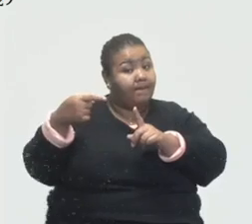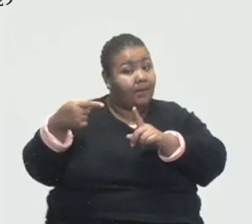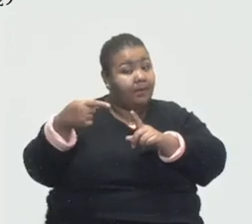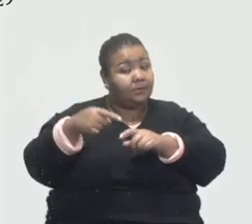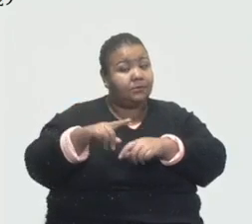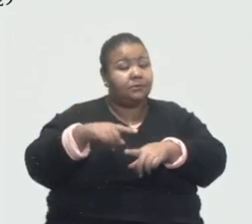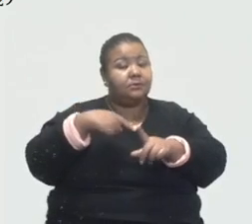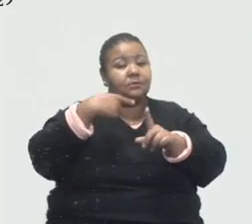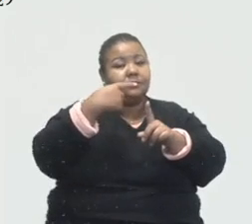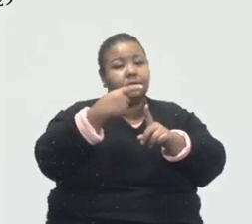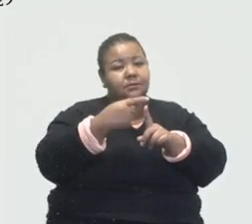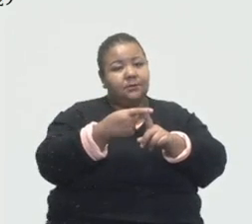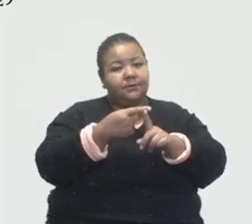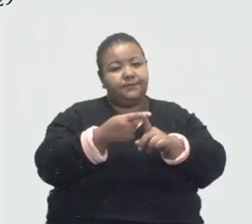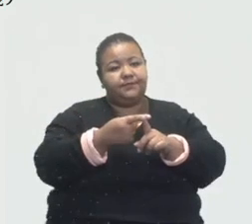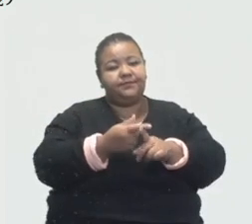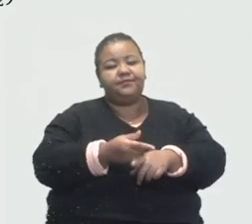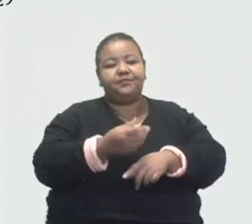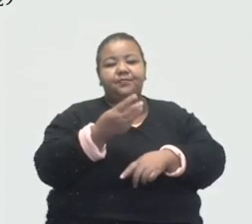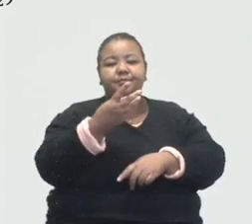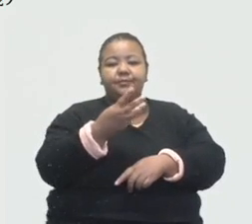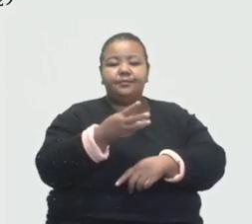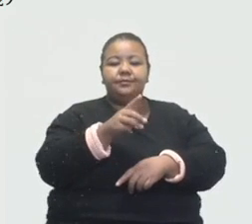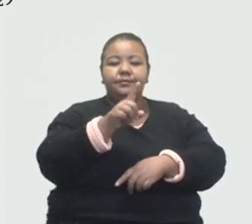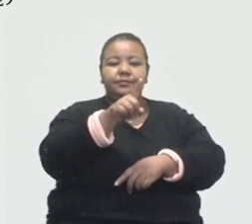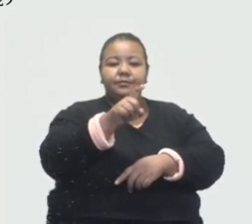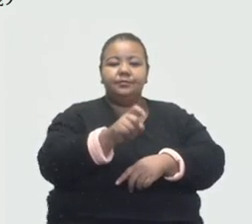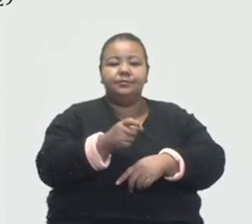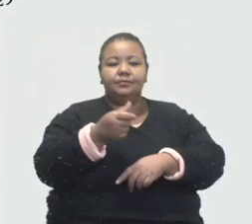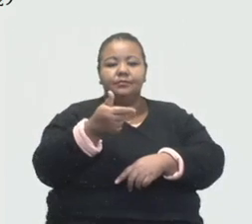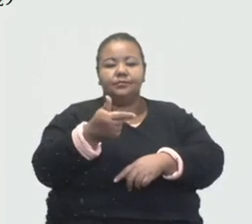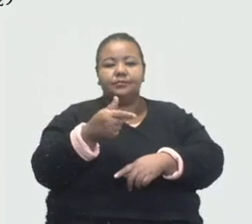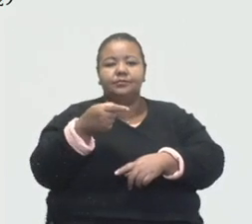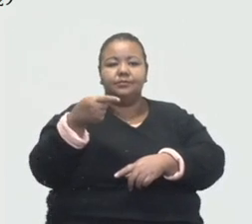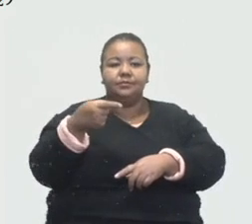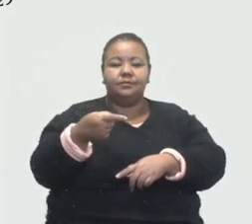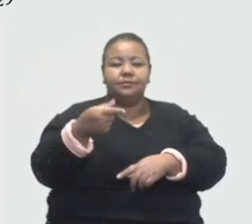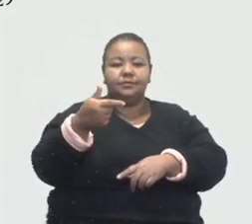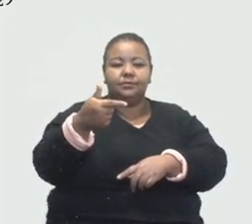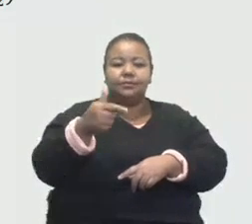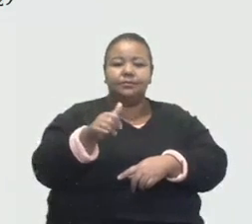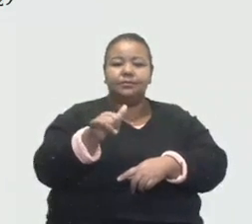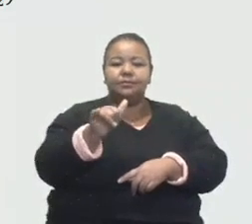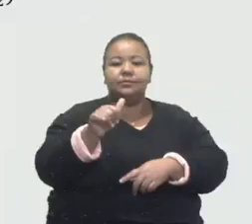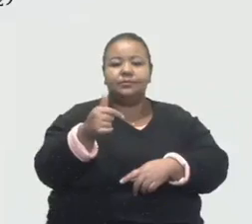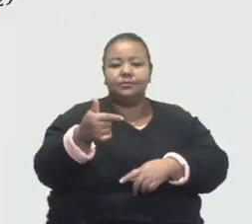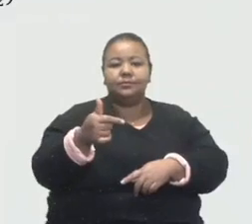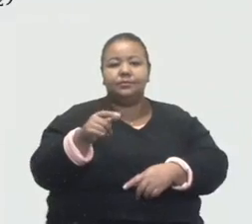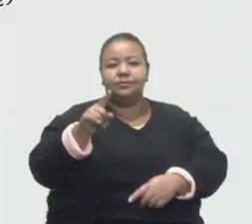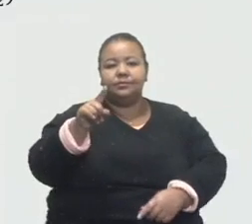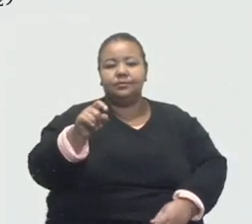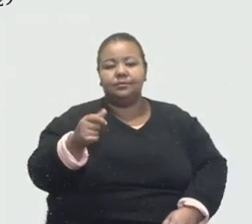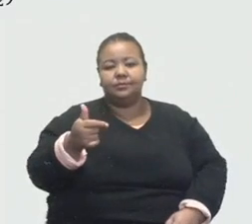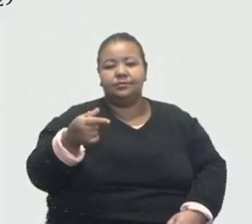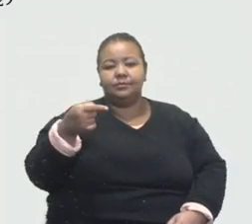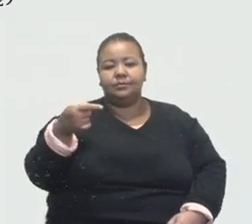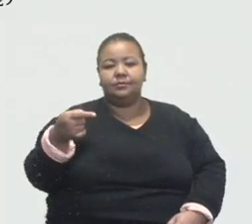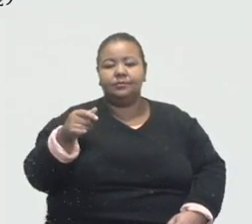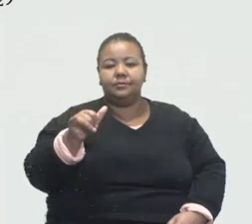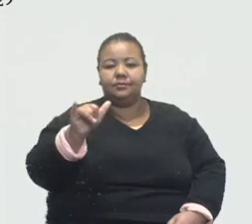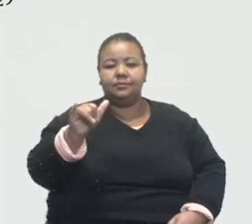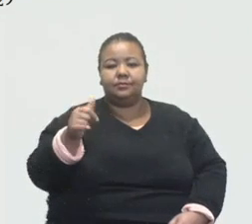Mais o outro vetor, 3x2 menos 2y2, x2 menos